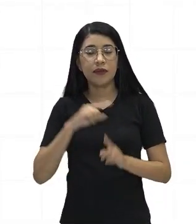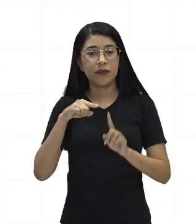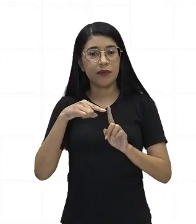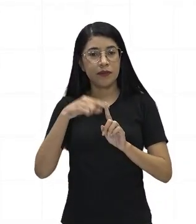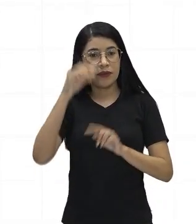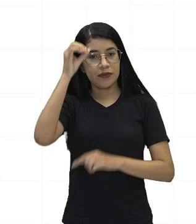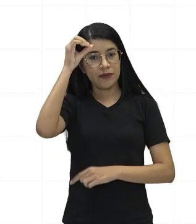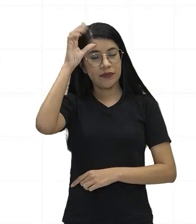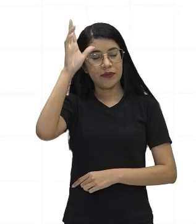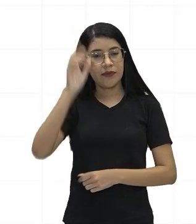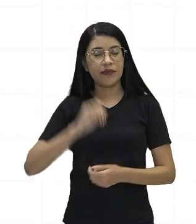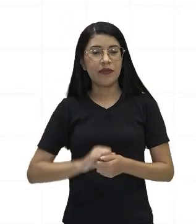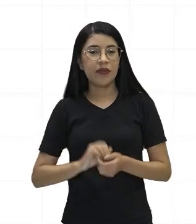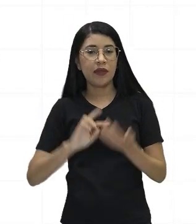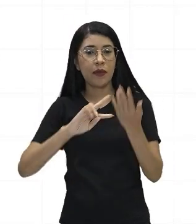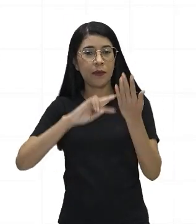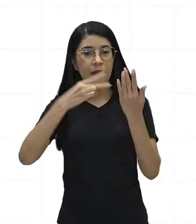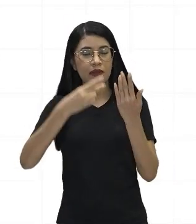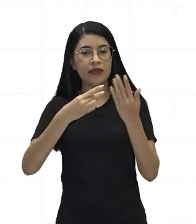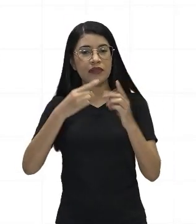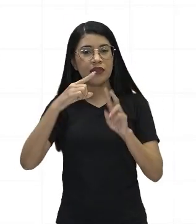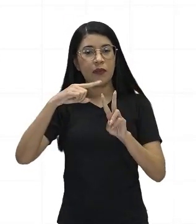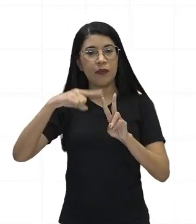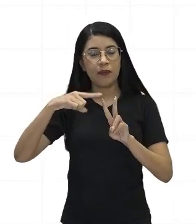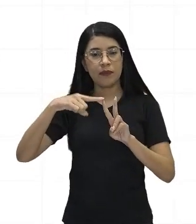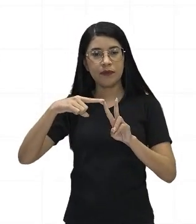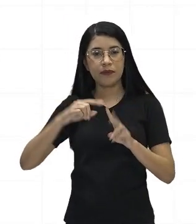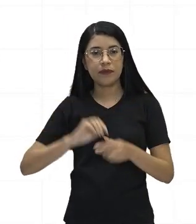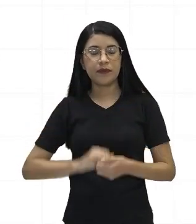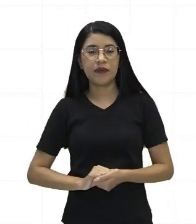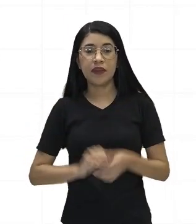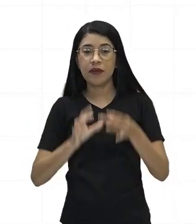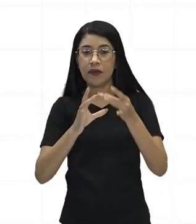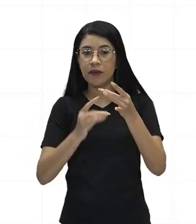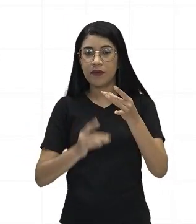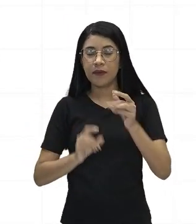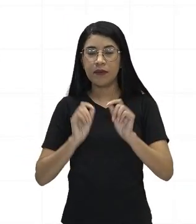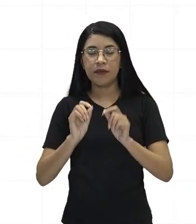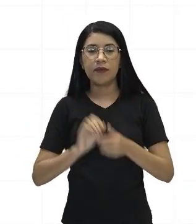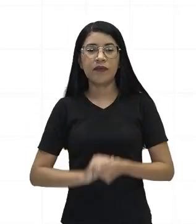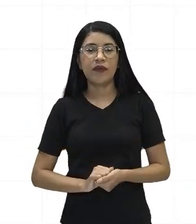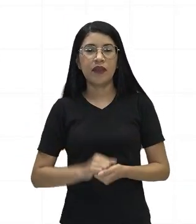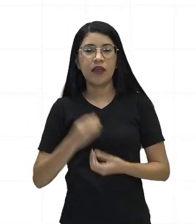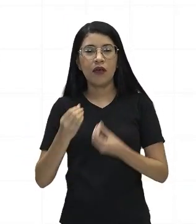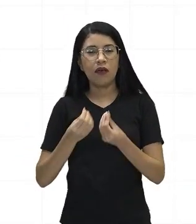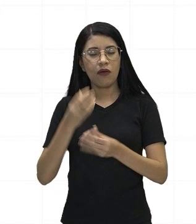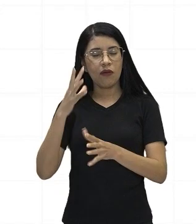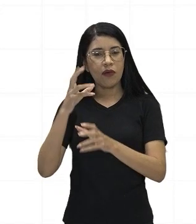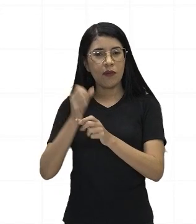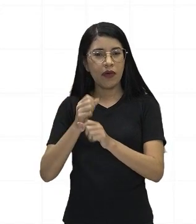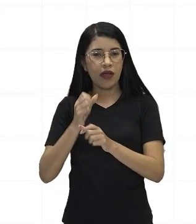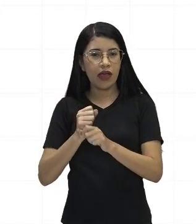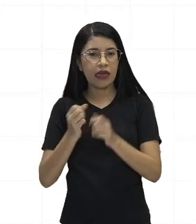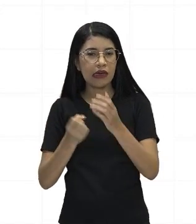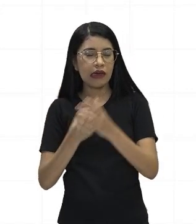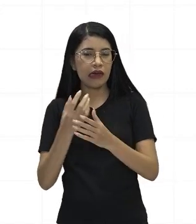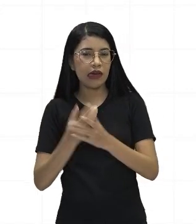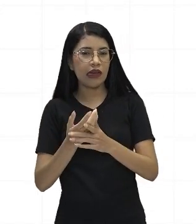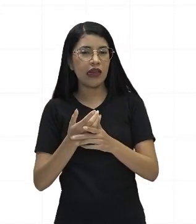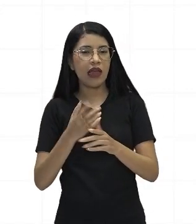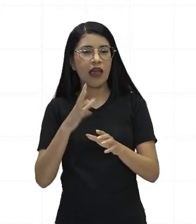conhecimento: potenciação e radiciação, detalhamento, resolução e elaboração de